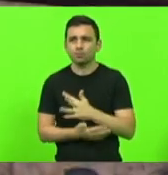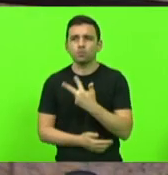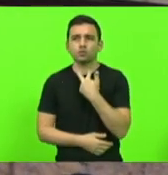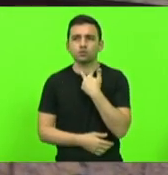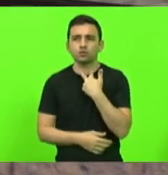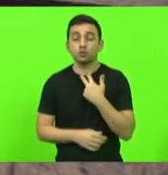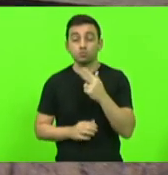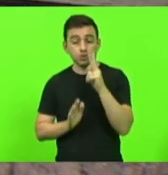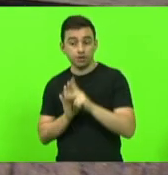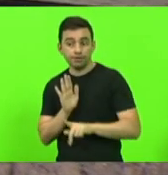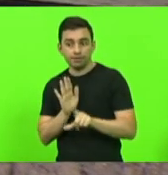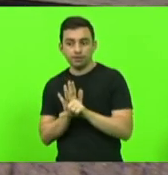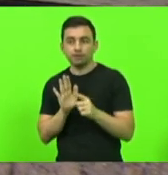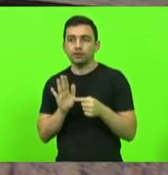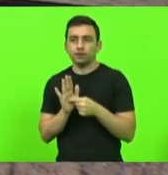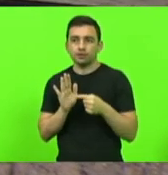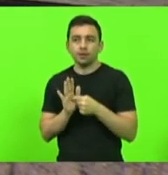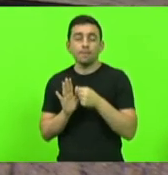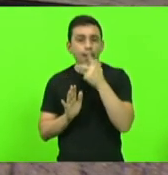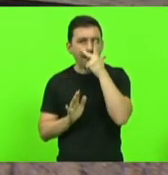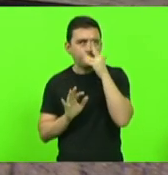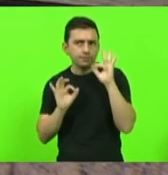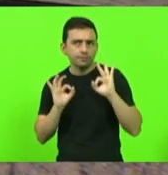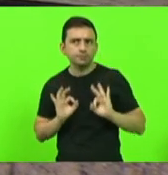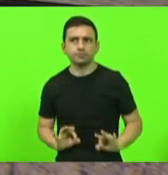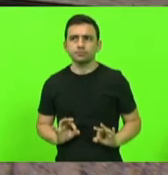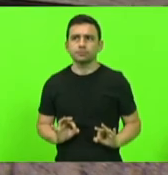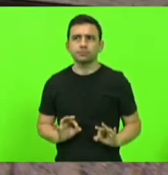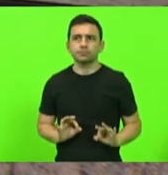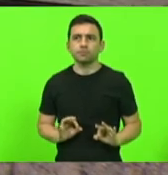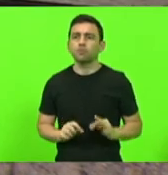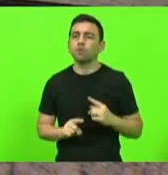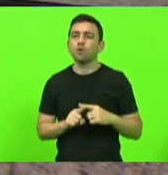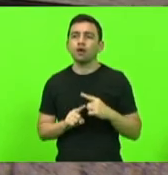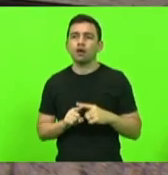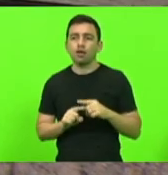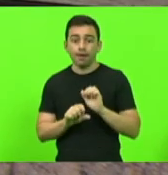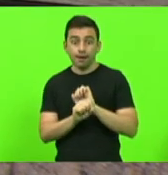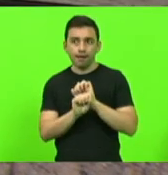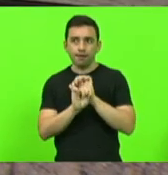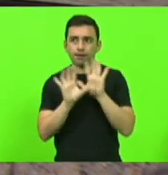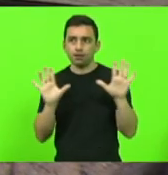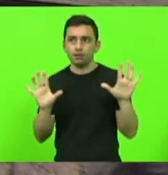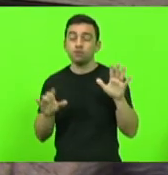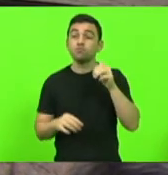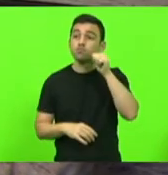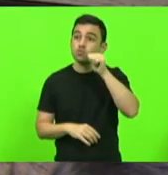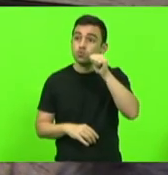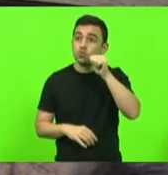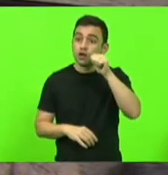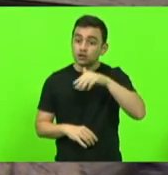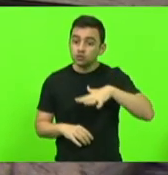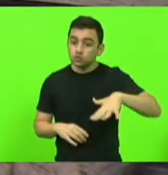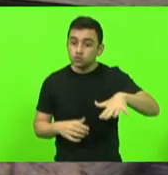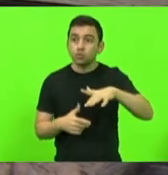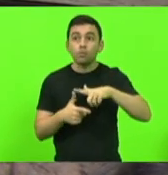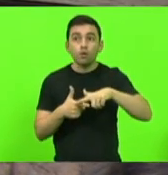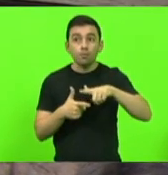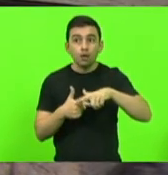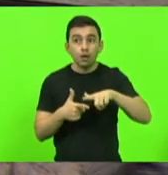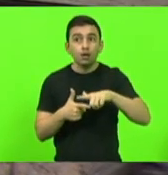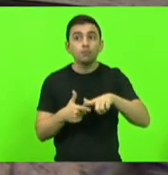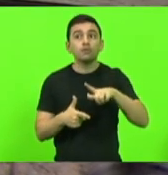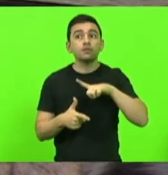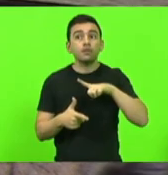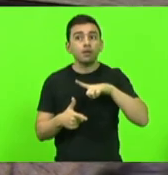de lei me parece extremamente pertinente, porque ele deixa bem claro, são mulheres em situação de